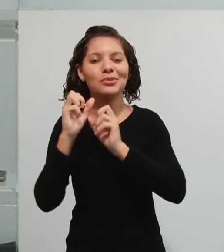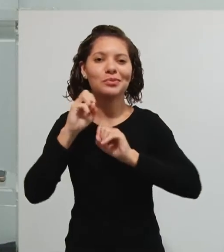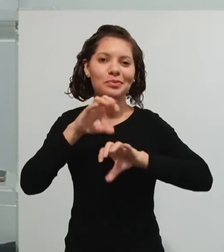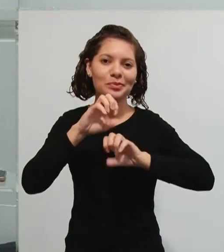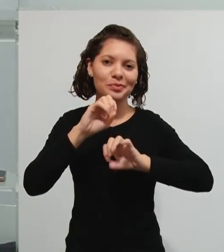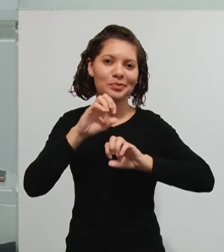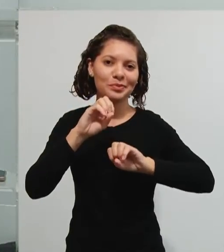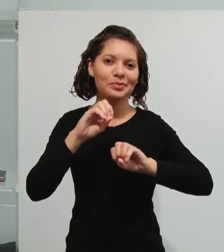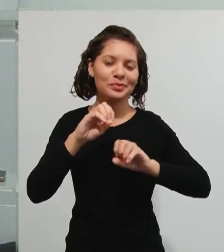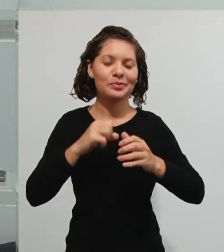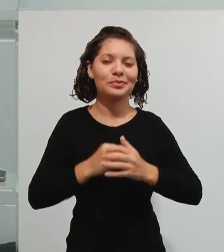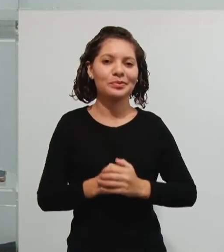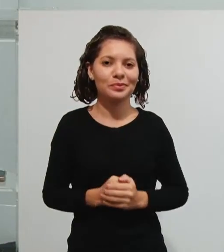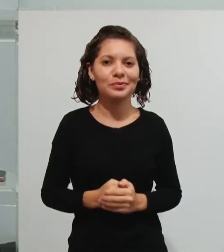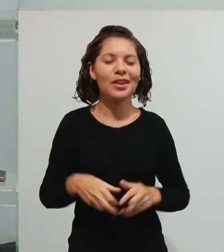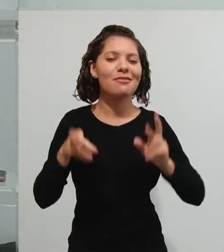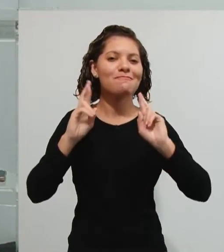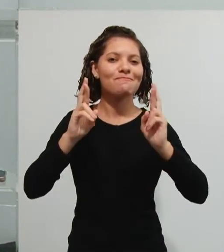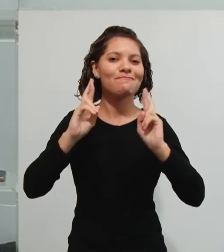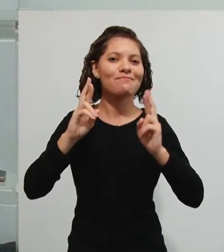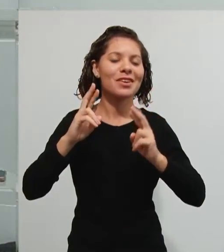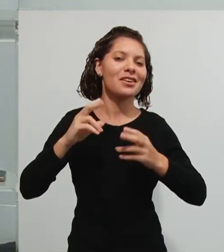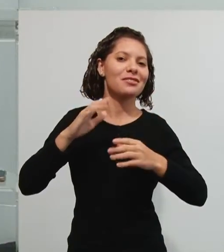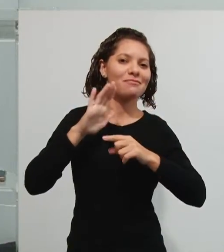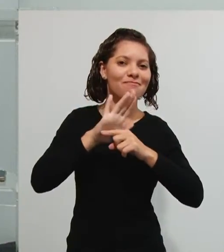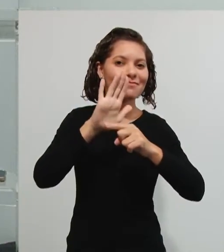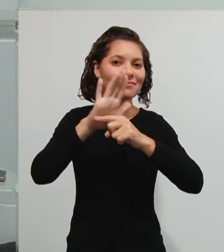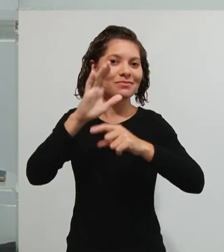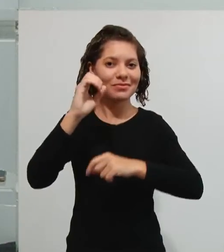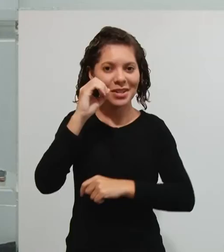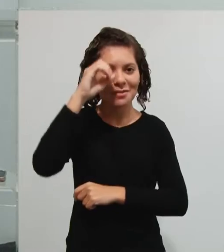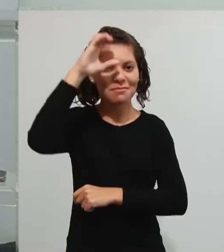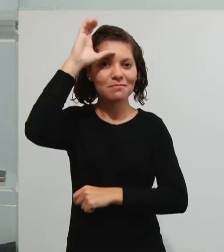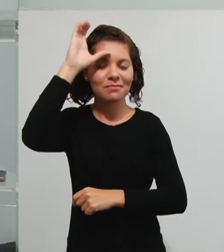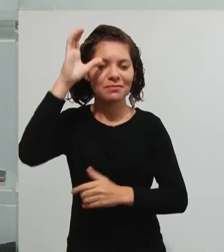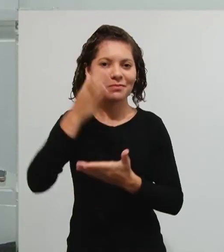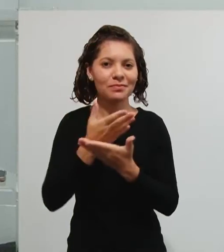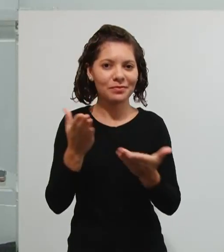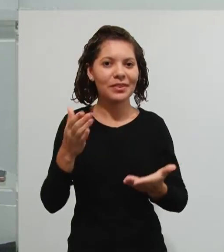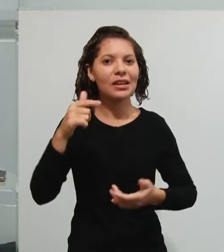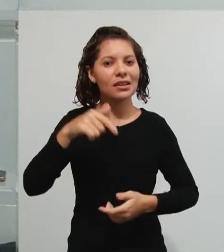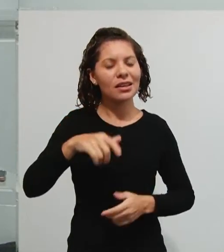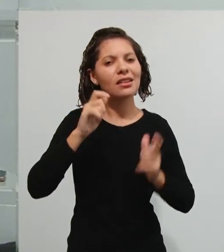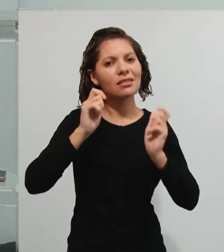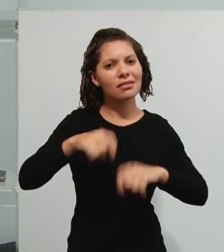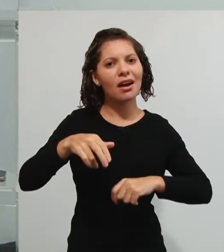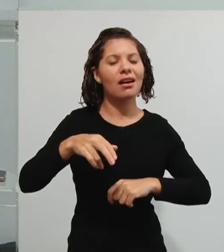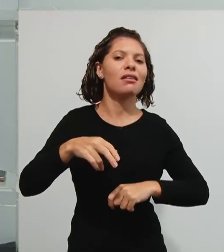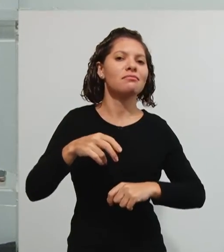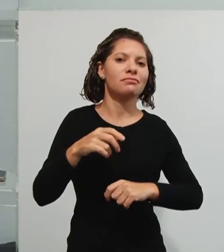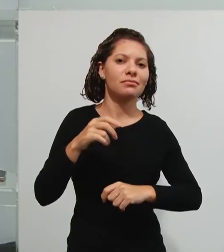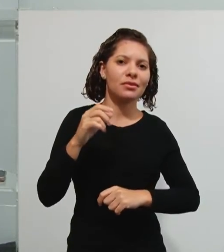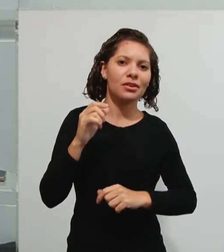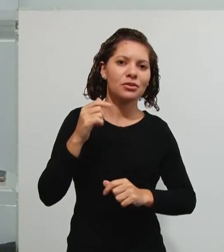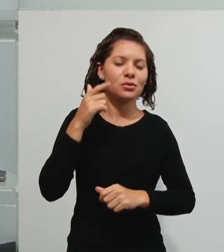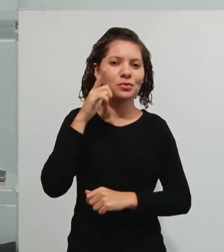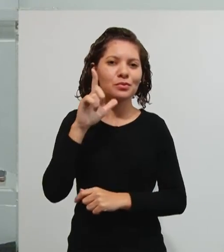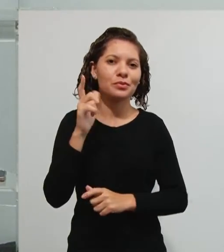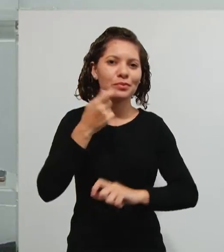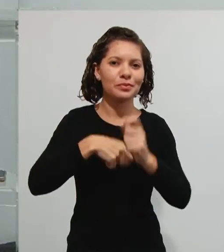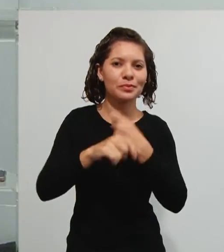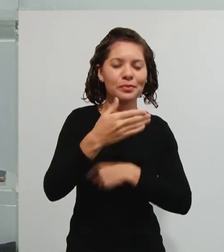ter contribuído nessa trilha de conhecimento e que nós possamos aqui trazer resultados perante a administração pública.